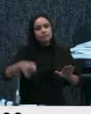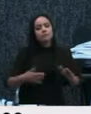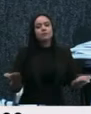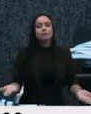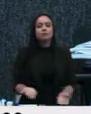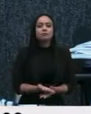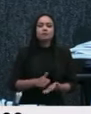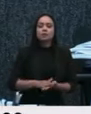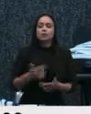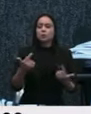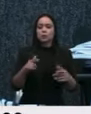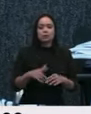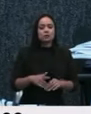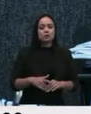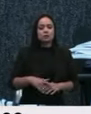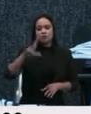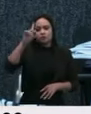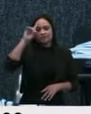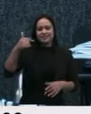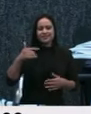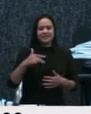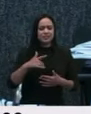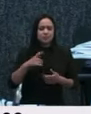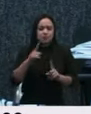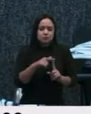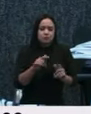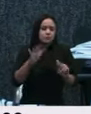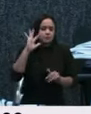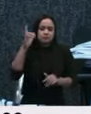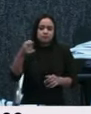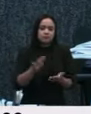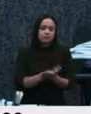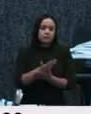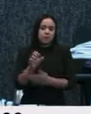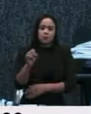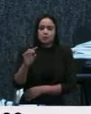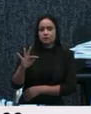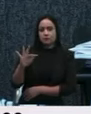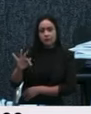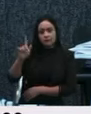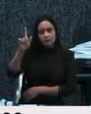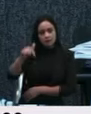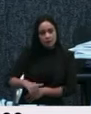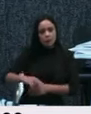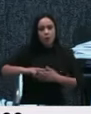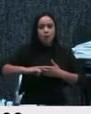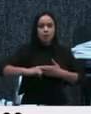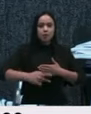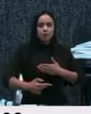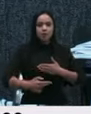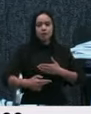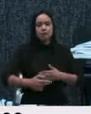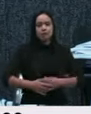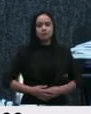sobre o qual não pendia nenhum tipo de decisão do supremo foi uma consequência